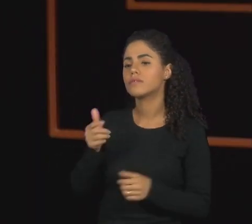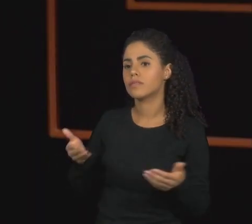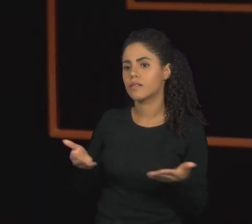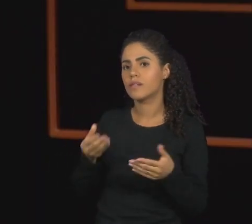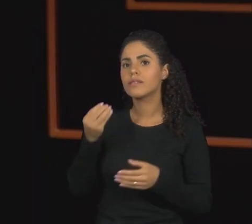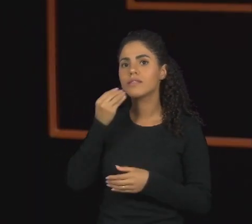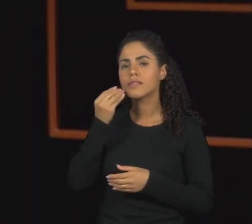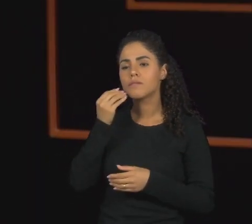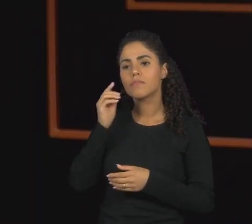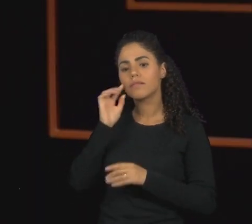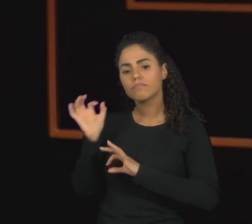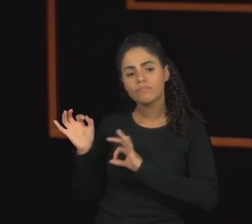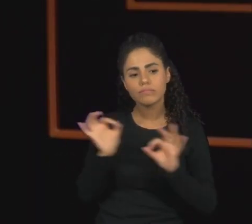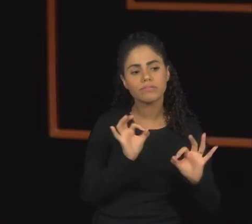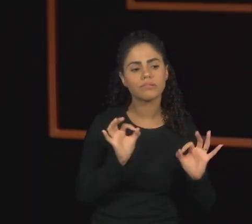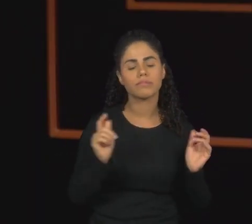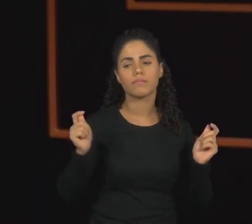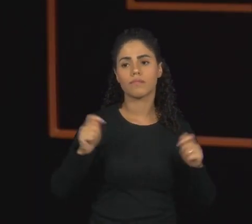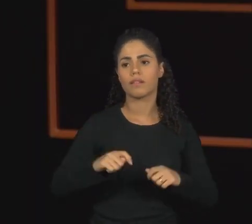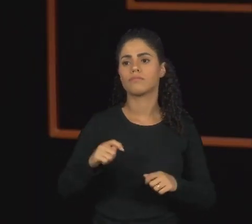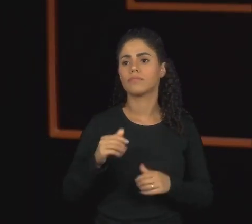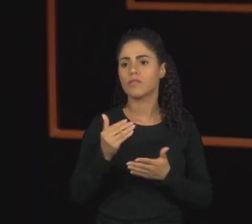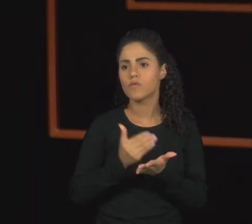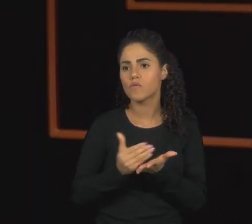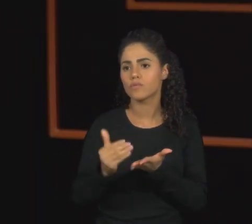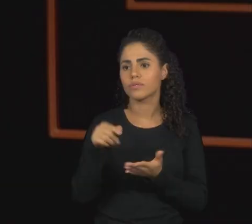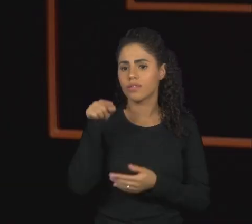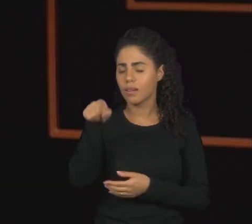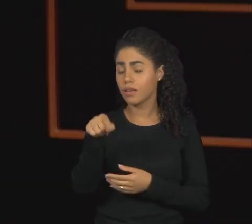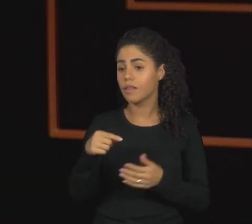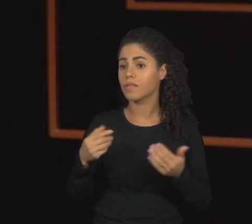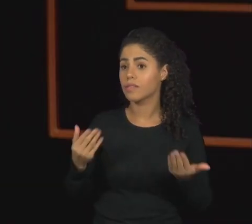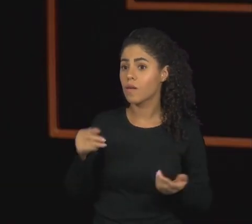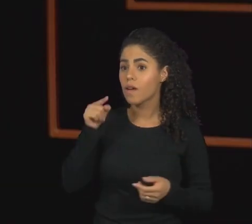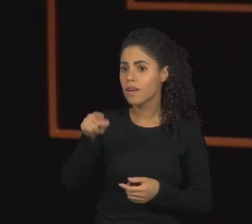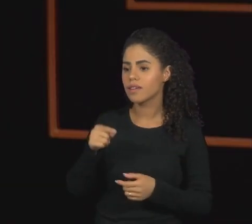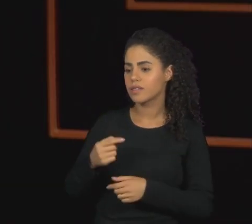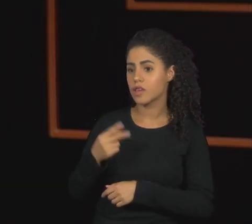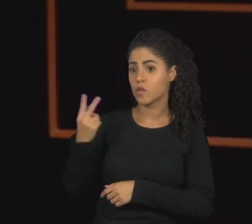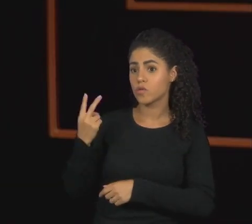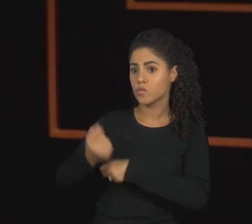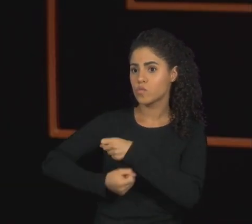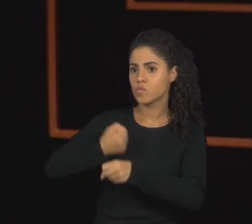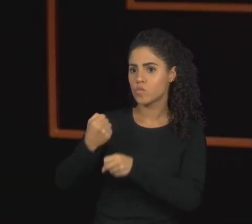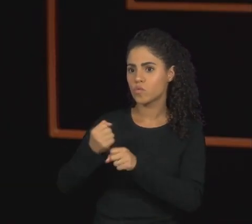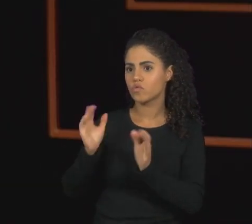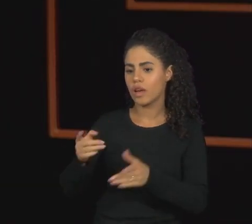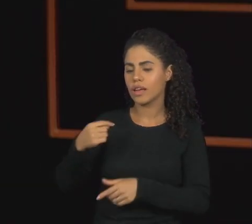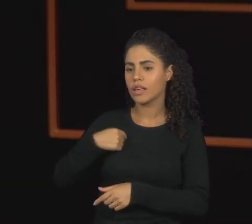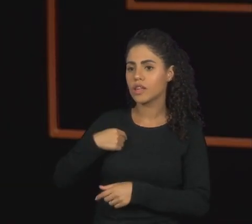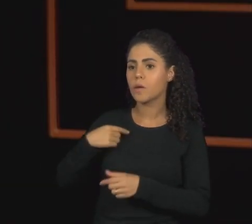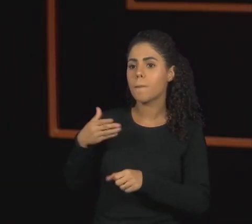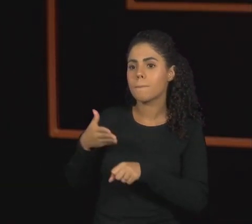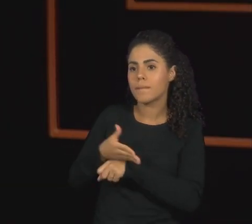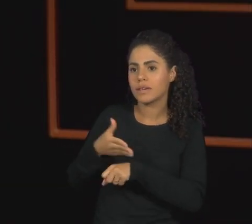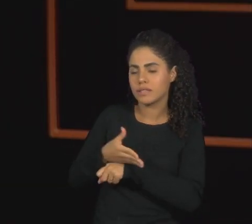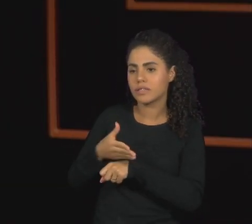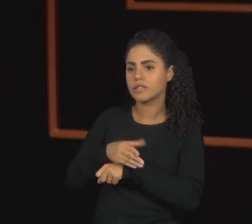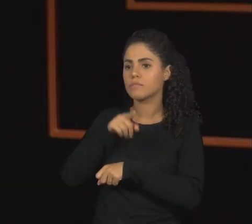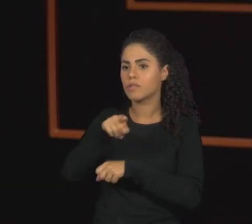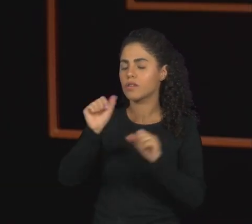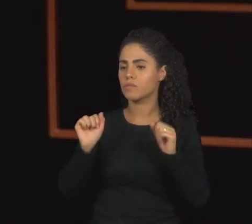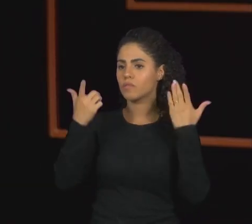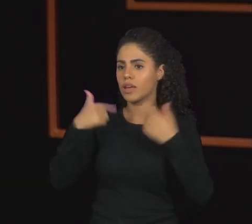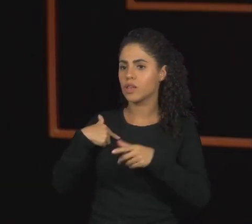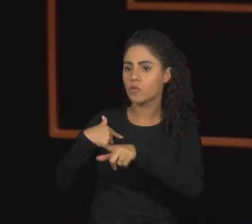fazer um olhar, de também ter um olhar nessa seleção. Então, esse é o segundo ano que eu participo do Festival de Gramado como